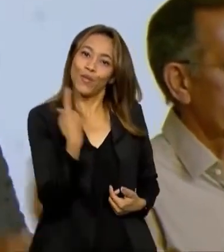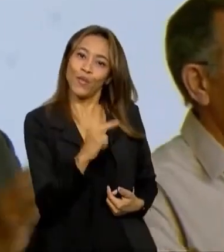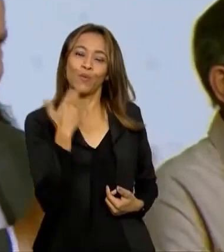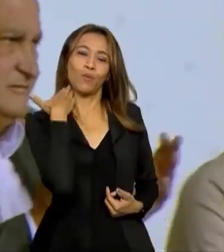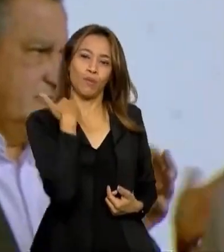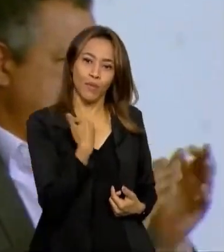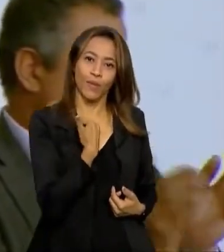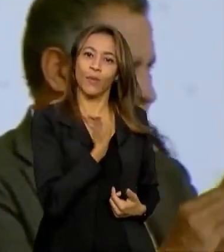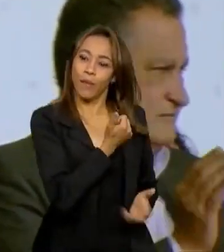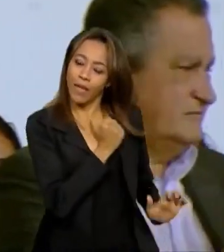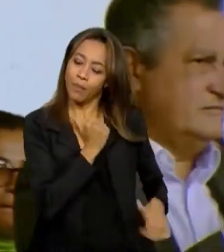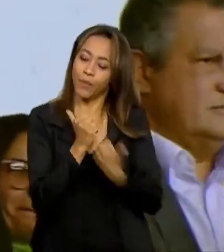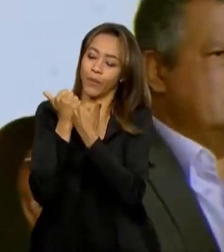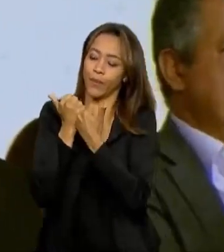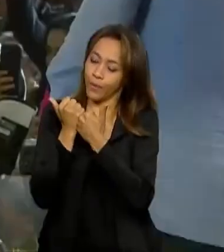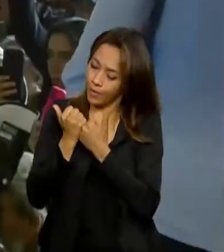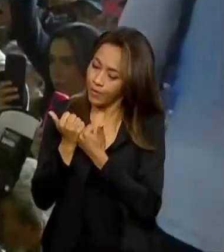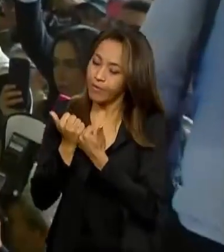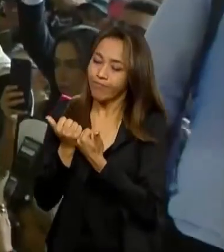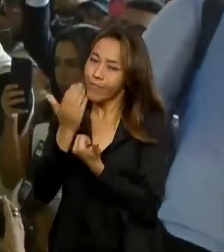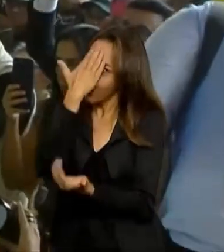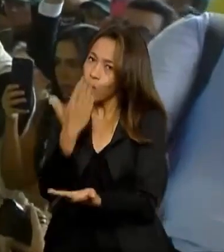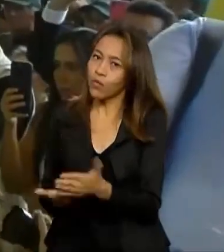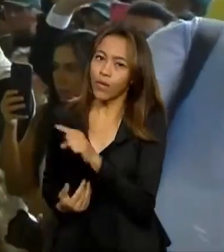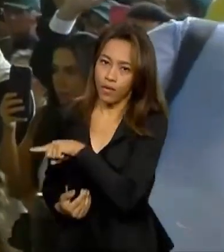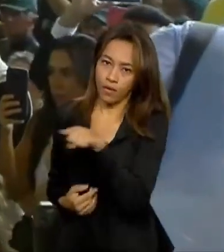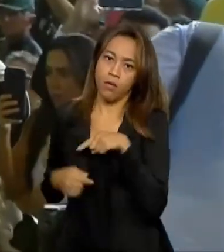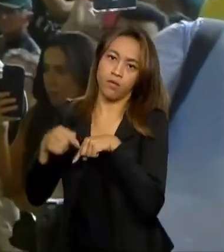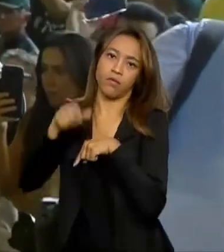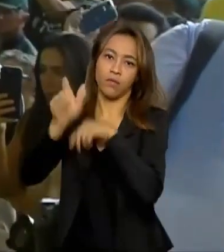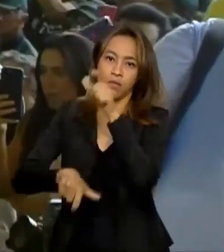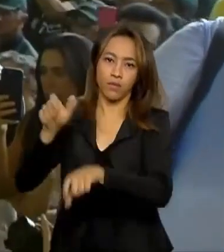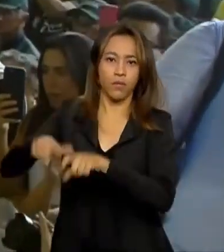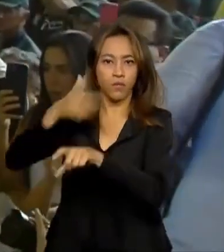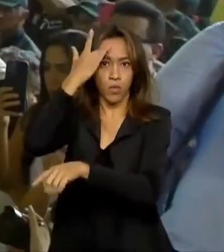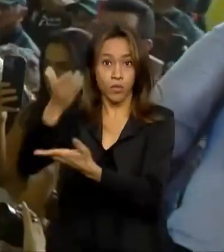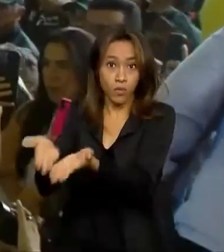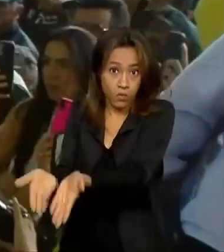públicos, que pode dar o primeiro voto de confiança nessas pessoas?